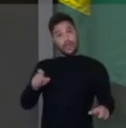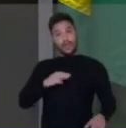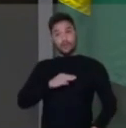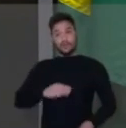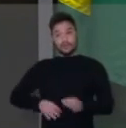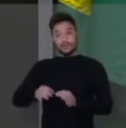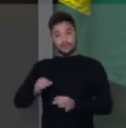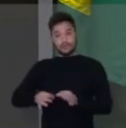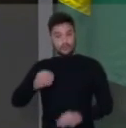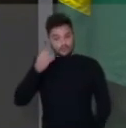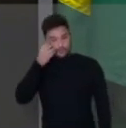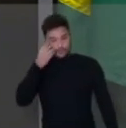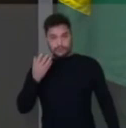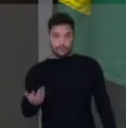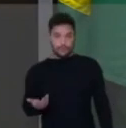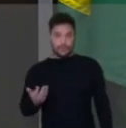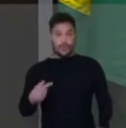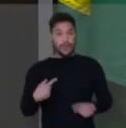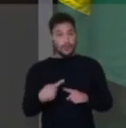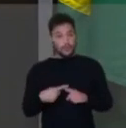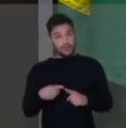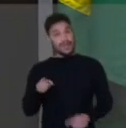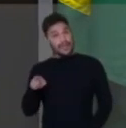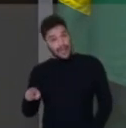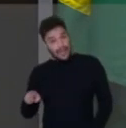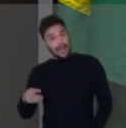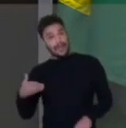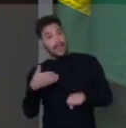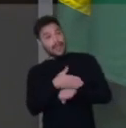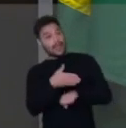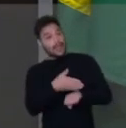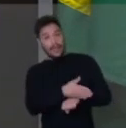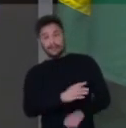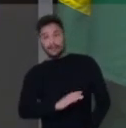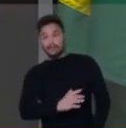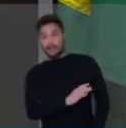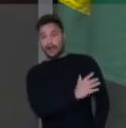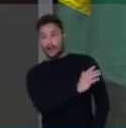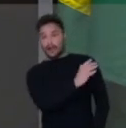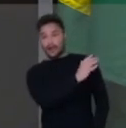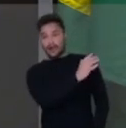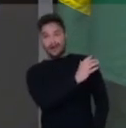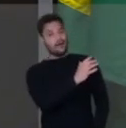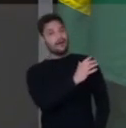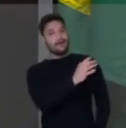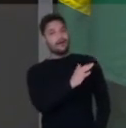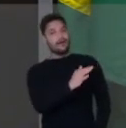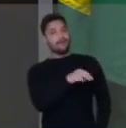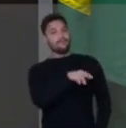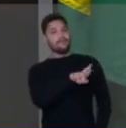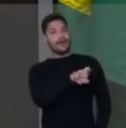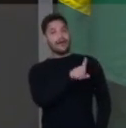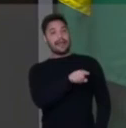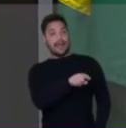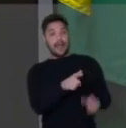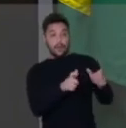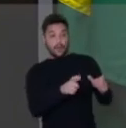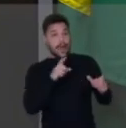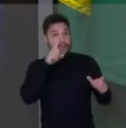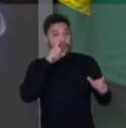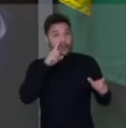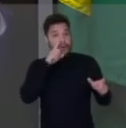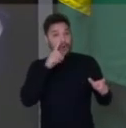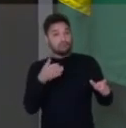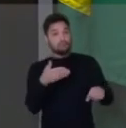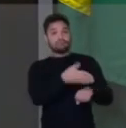Dino, até mesmo porque ele vai sem escolta policial para Maré, um dos lugares mais perigosos do mundo, e chega aqui na Câmara